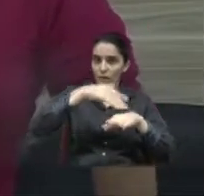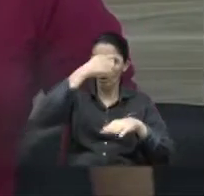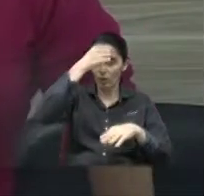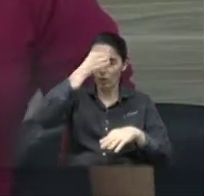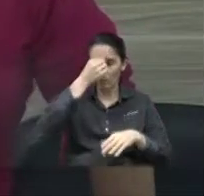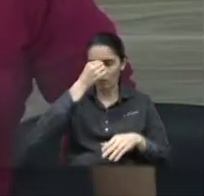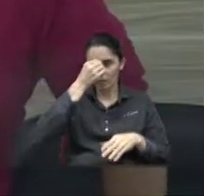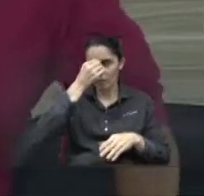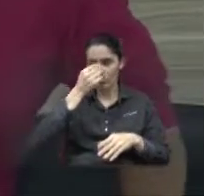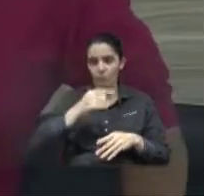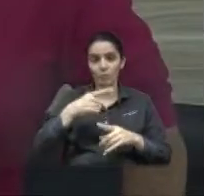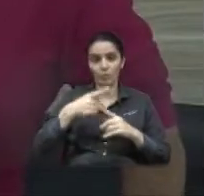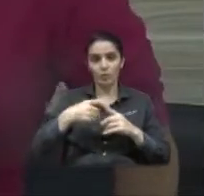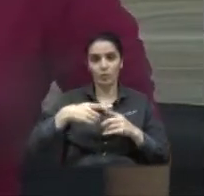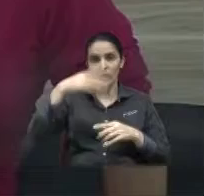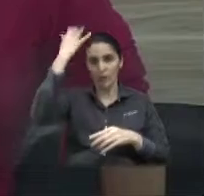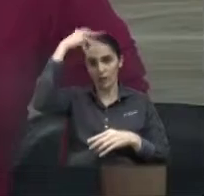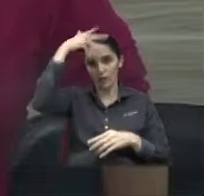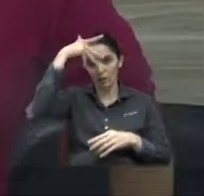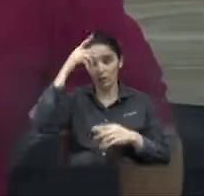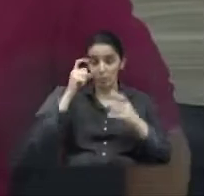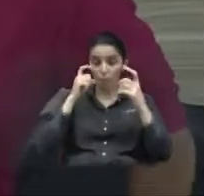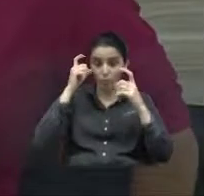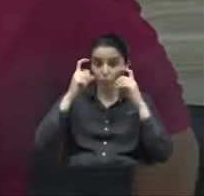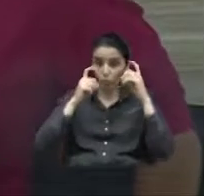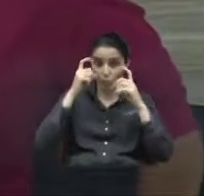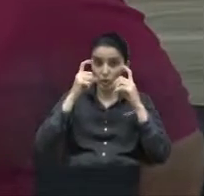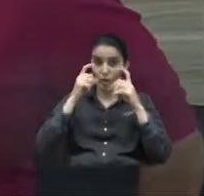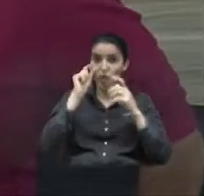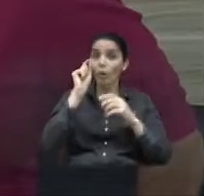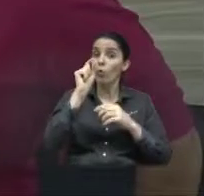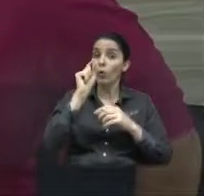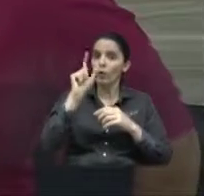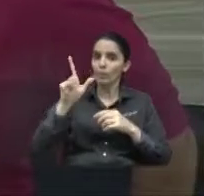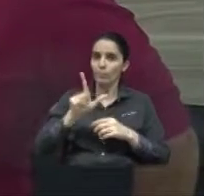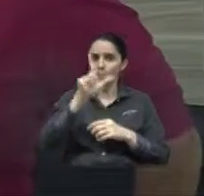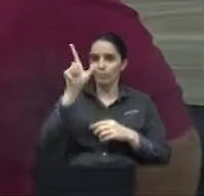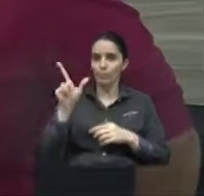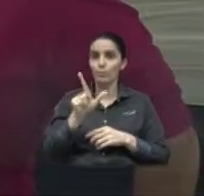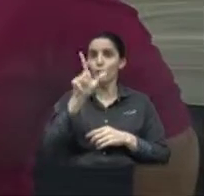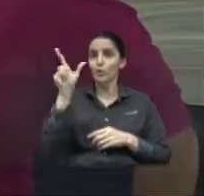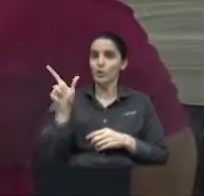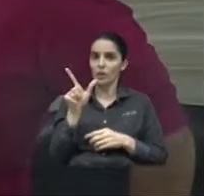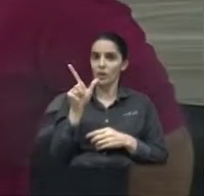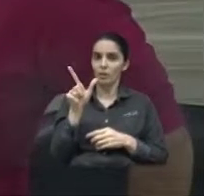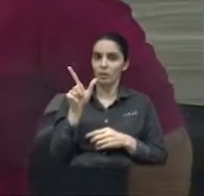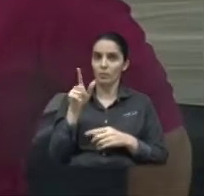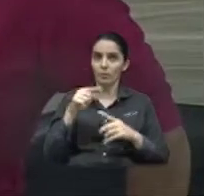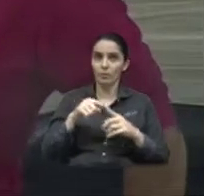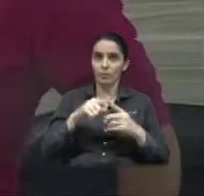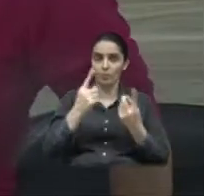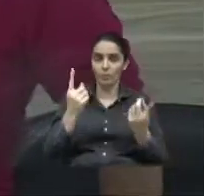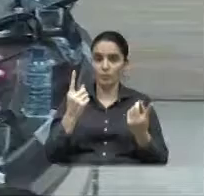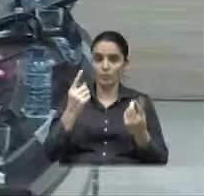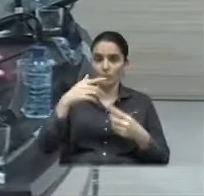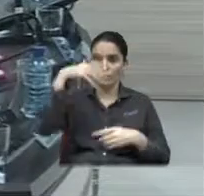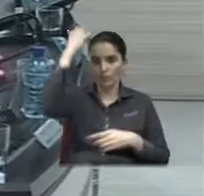com essa logística. Mas tenho que dizer aqui que também já criei diretrizes de